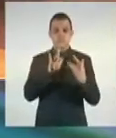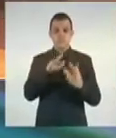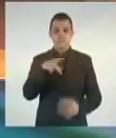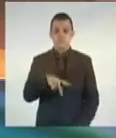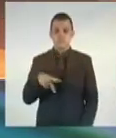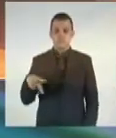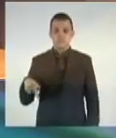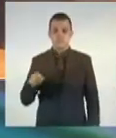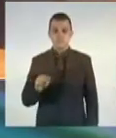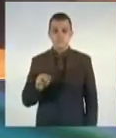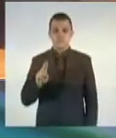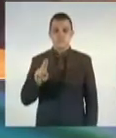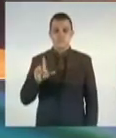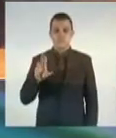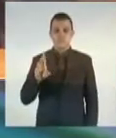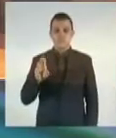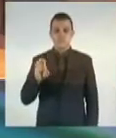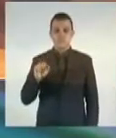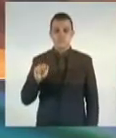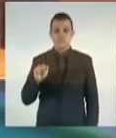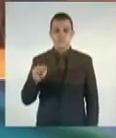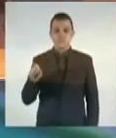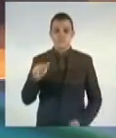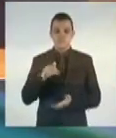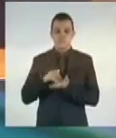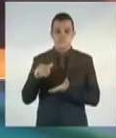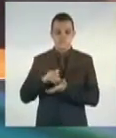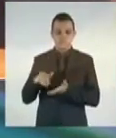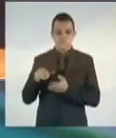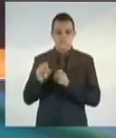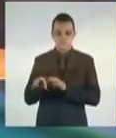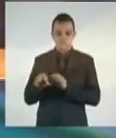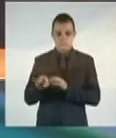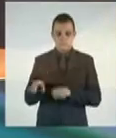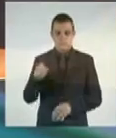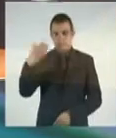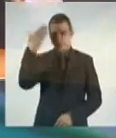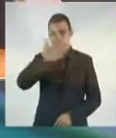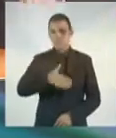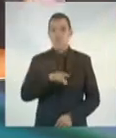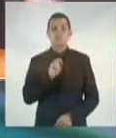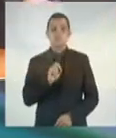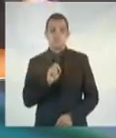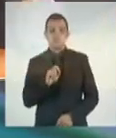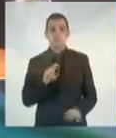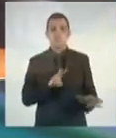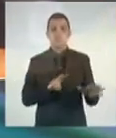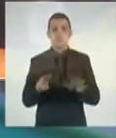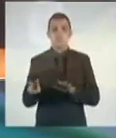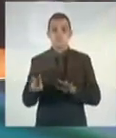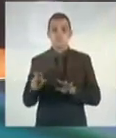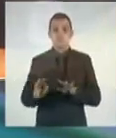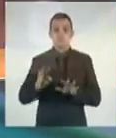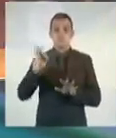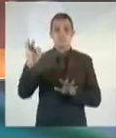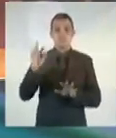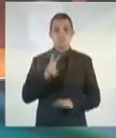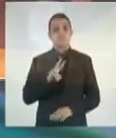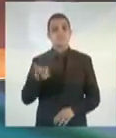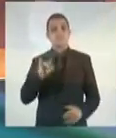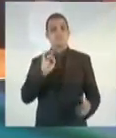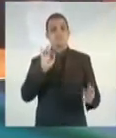secretária de Educação, ela está prometendo recebê-los na semana que vem. Mas